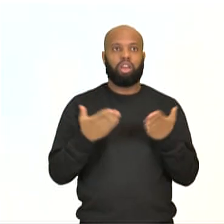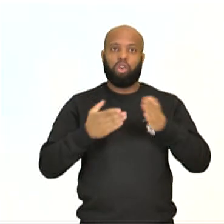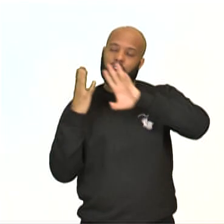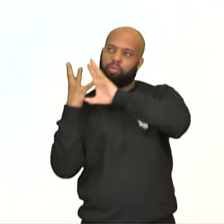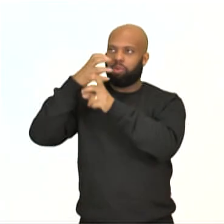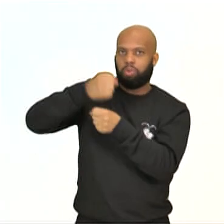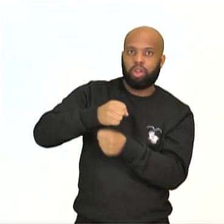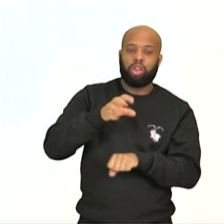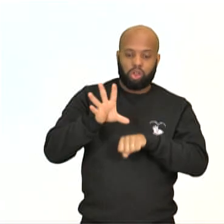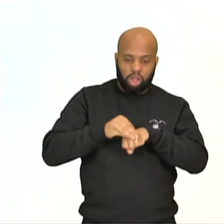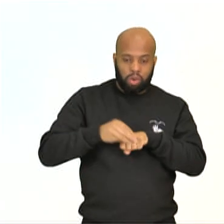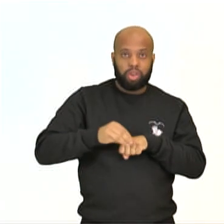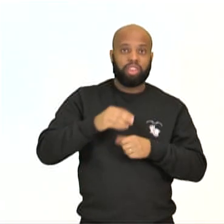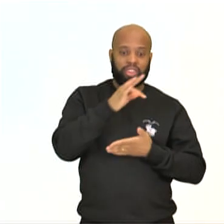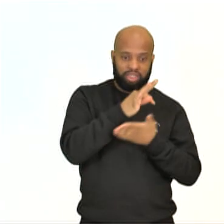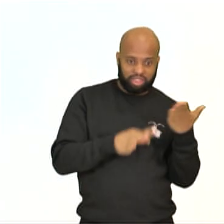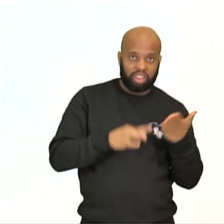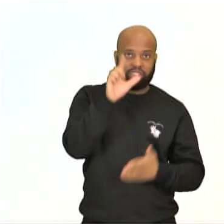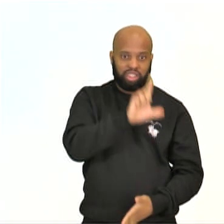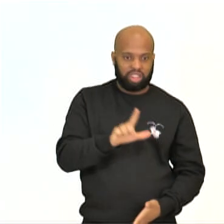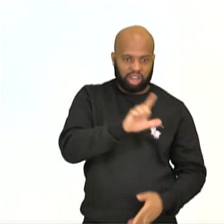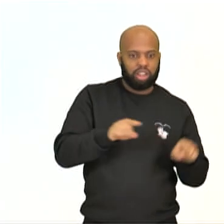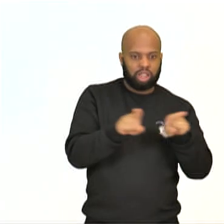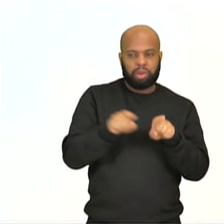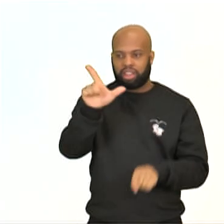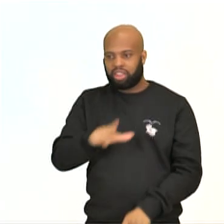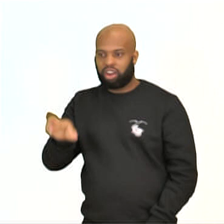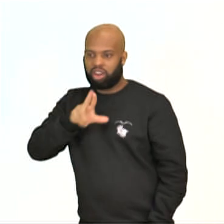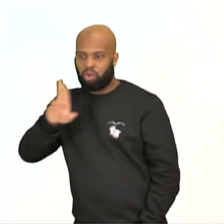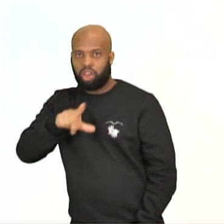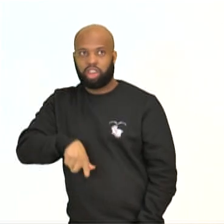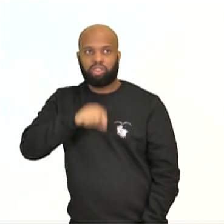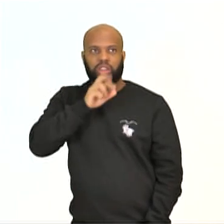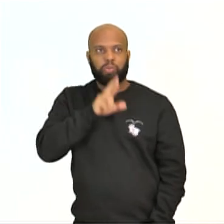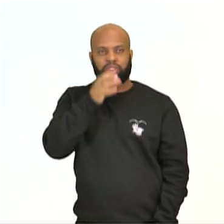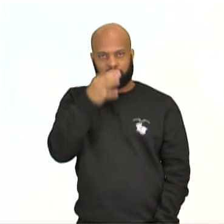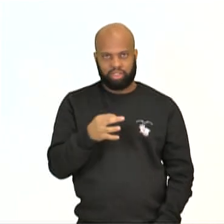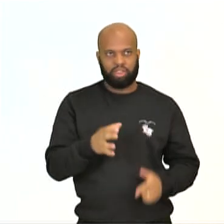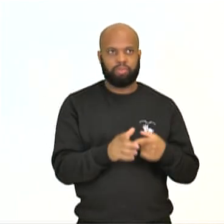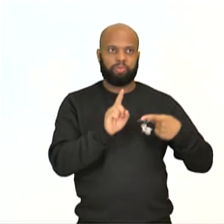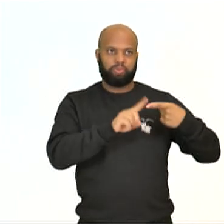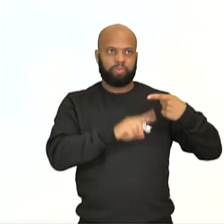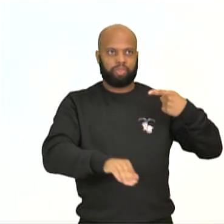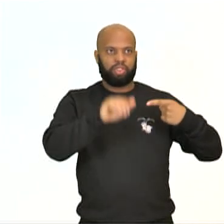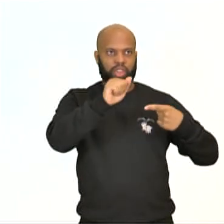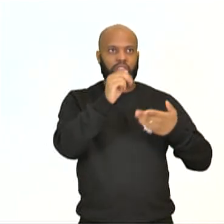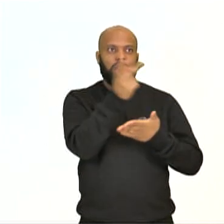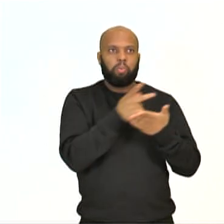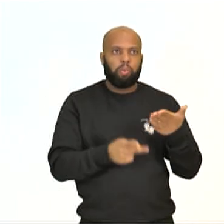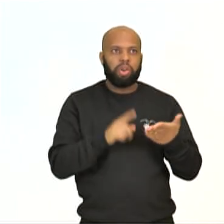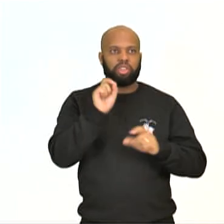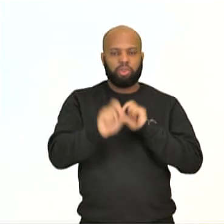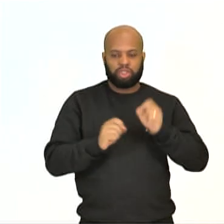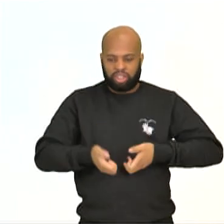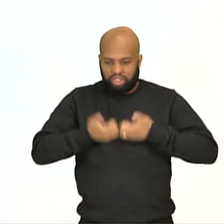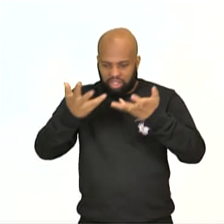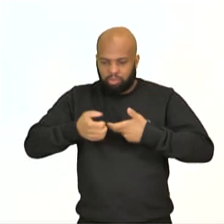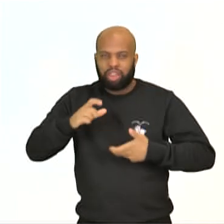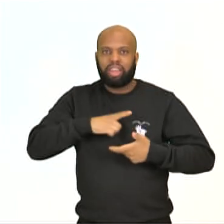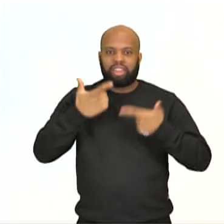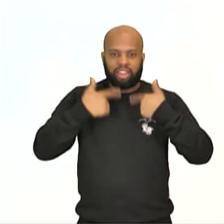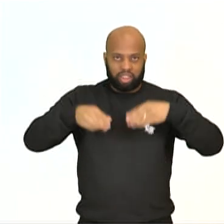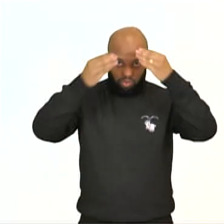Retomando o conhecimento do texto literário e não literário, escolha a alternativa correta. Letra A. A poesia se expressa com